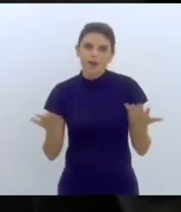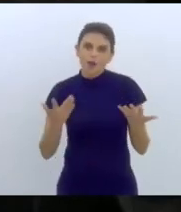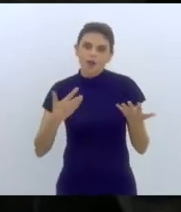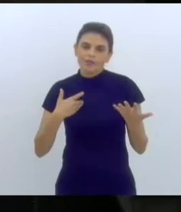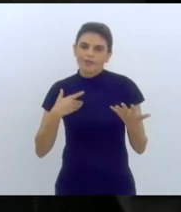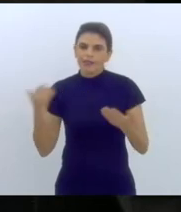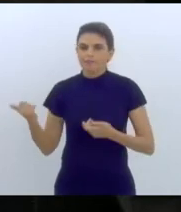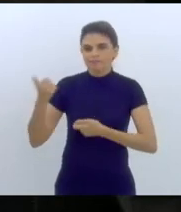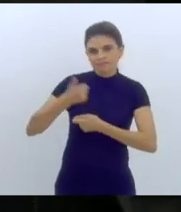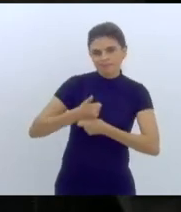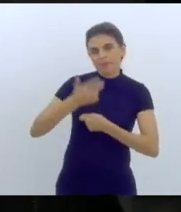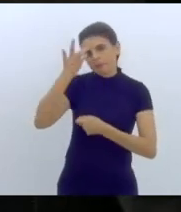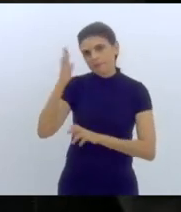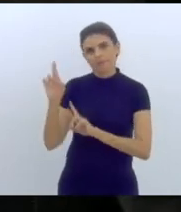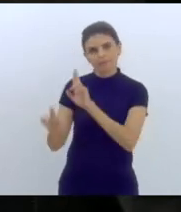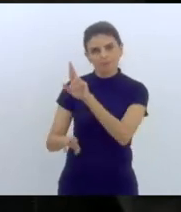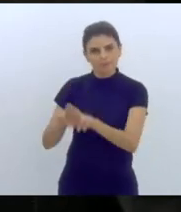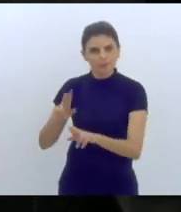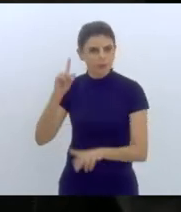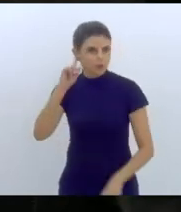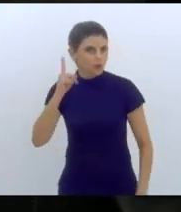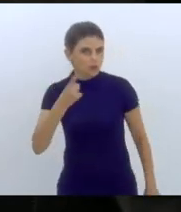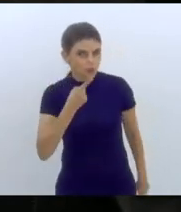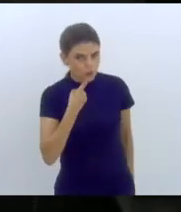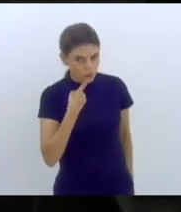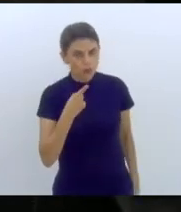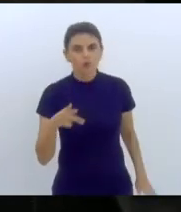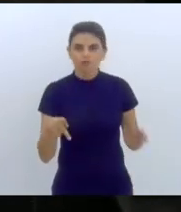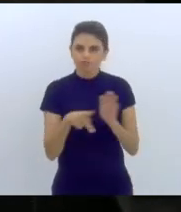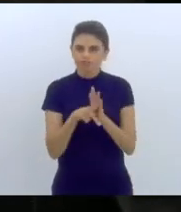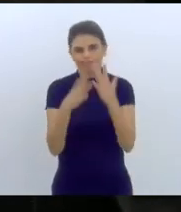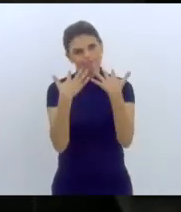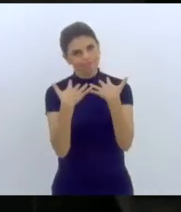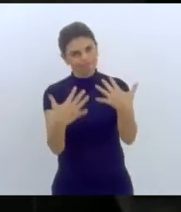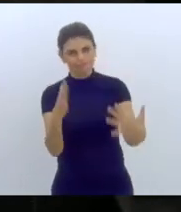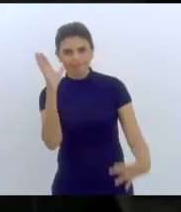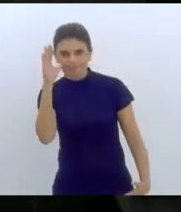nossa voz aos deficientes auditivos.